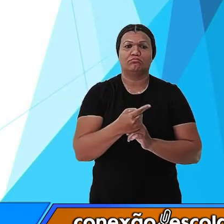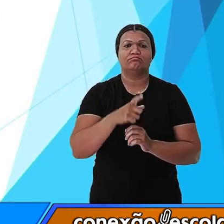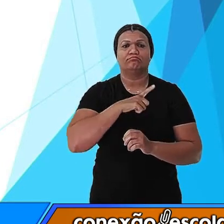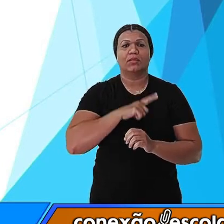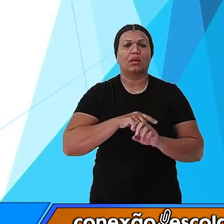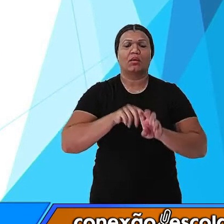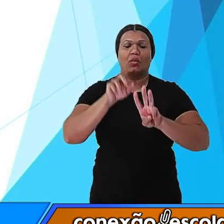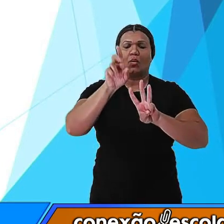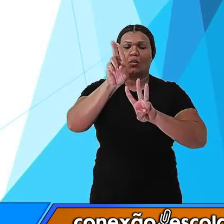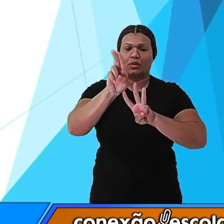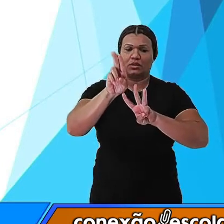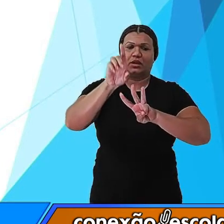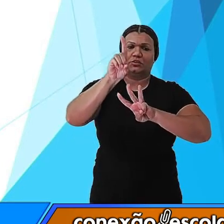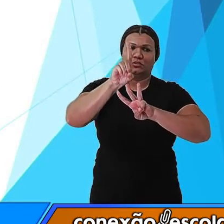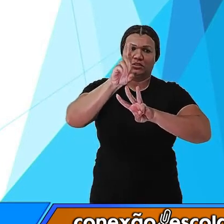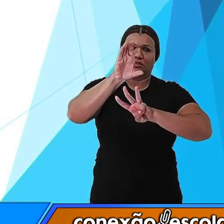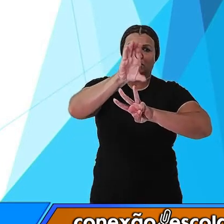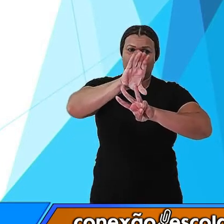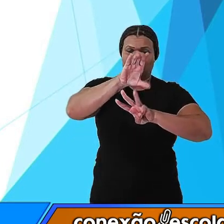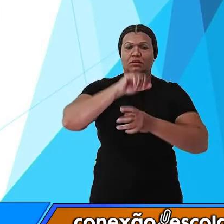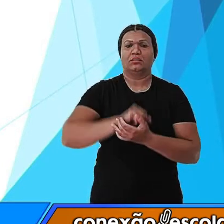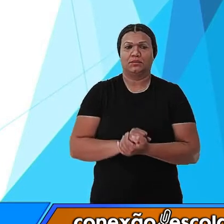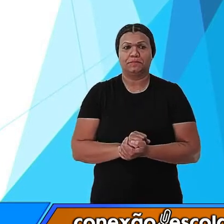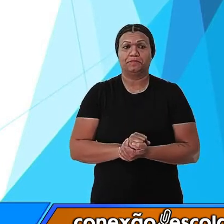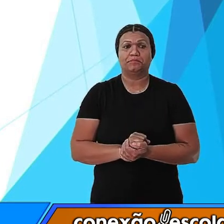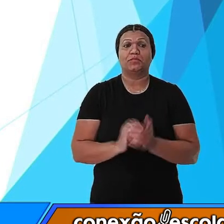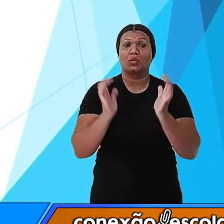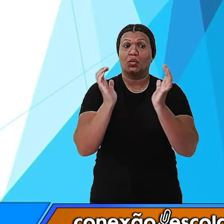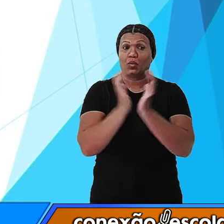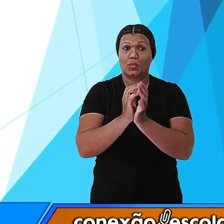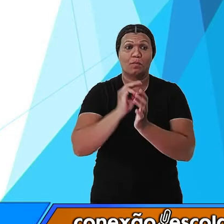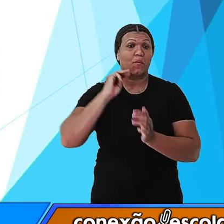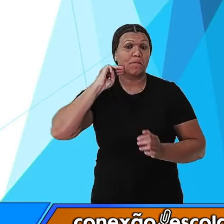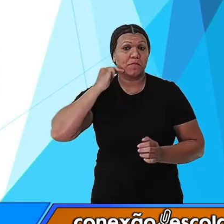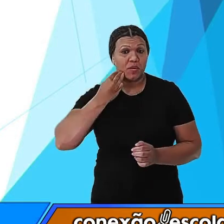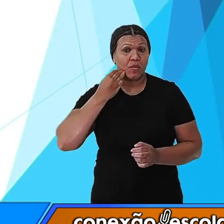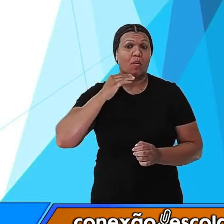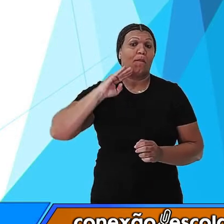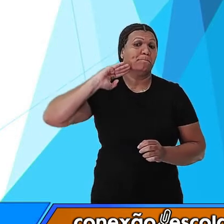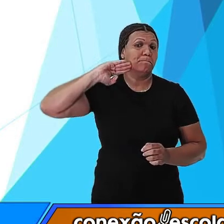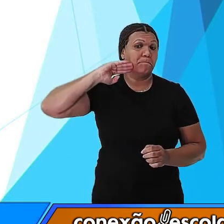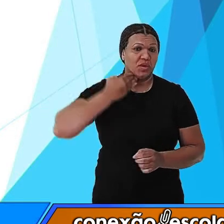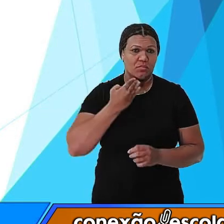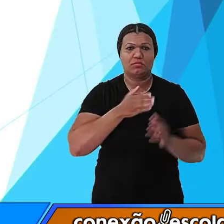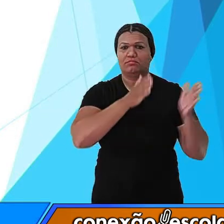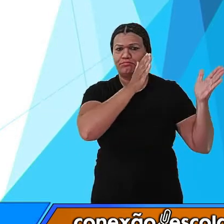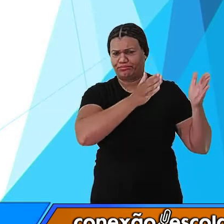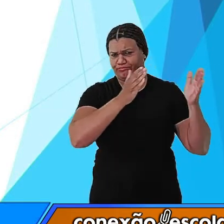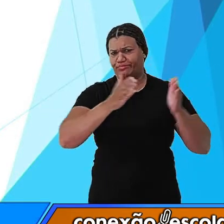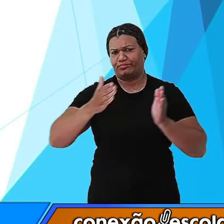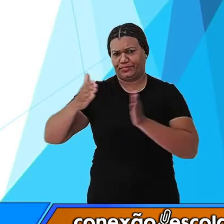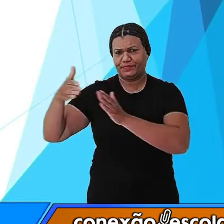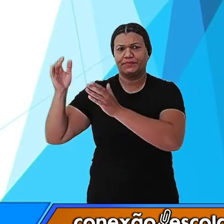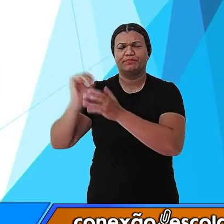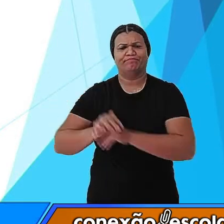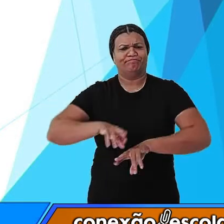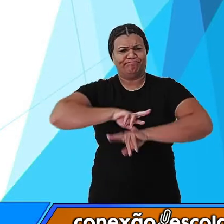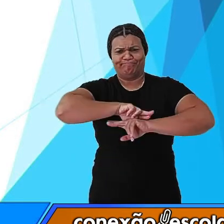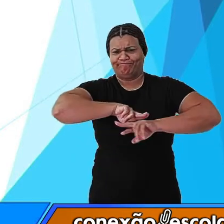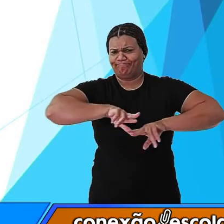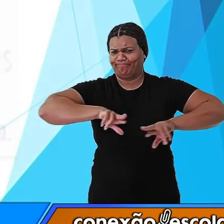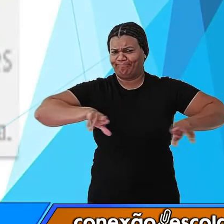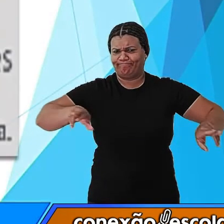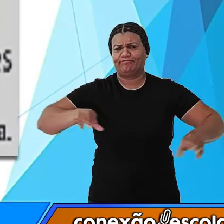que vem de 1000. Classe dos milhões, bilhões e assim por diante, tá, pessoal? São